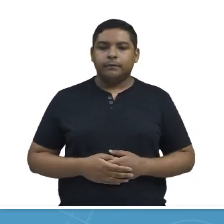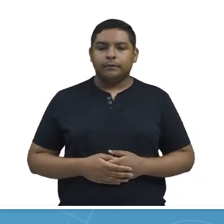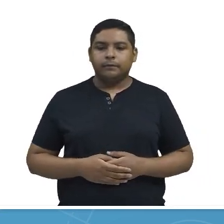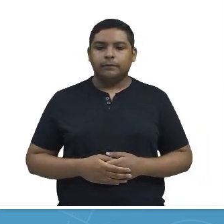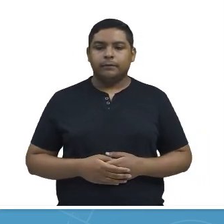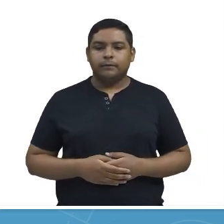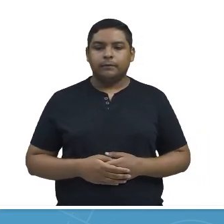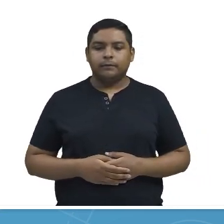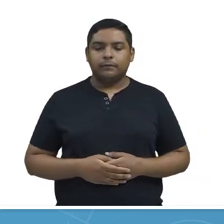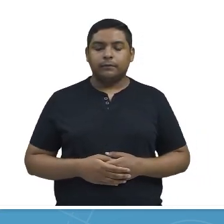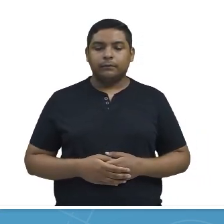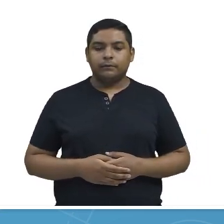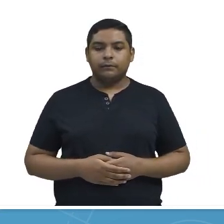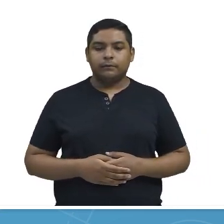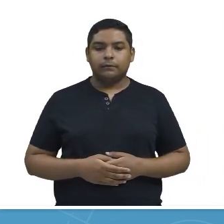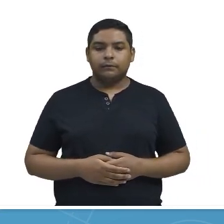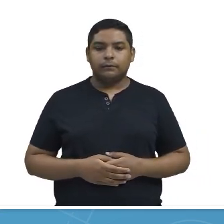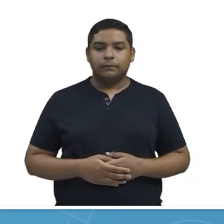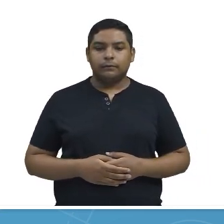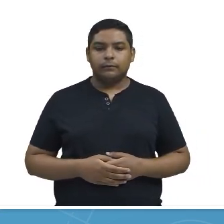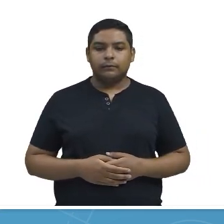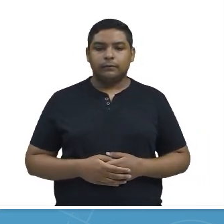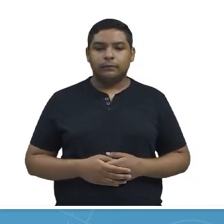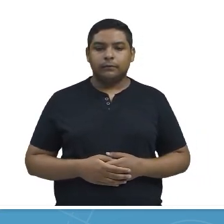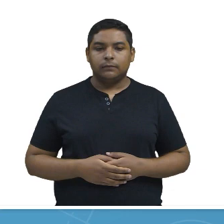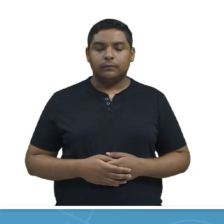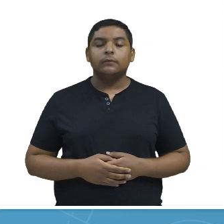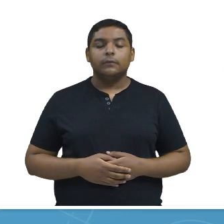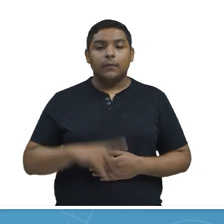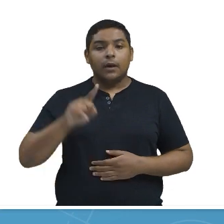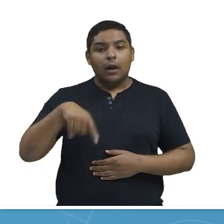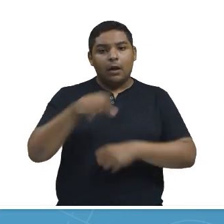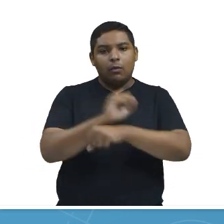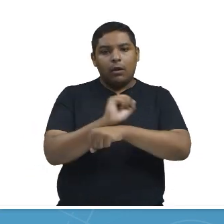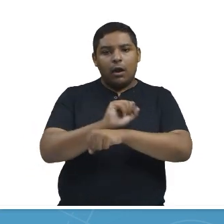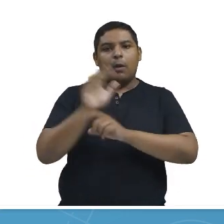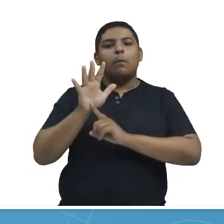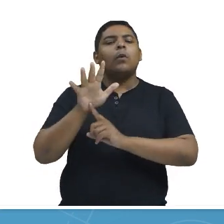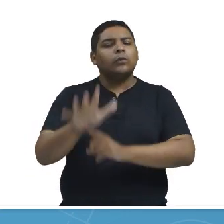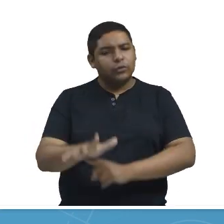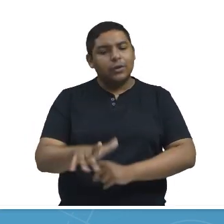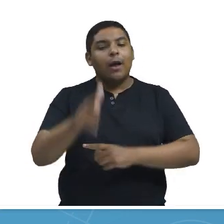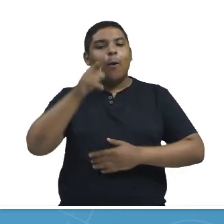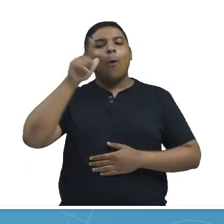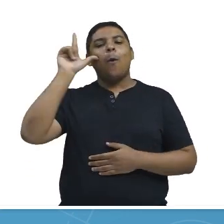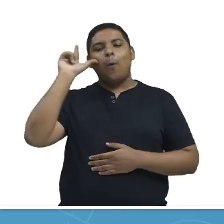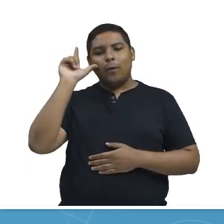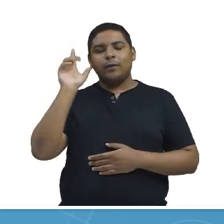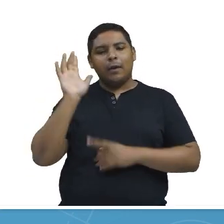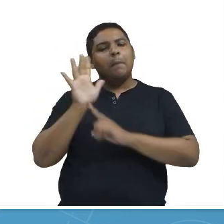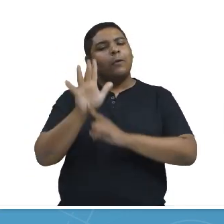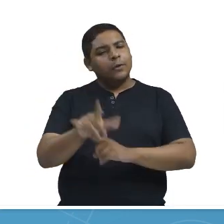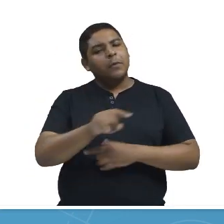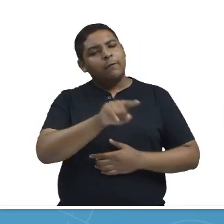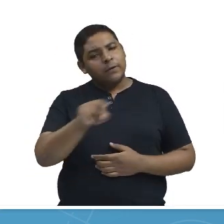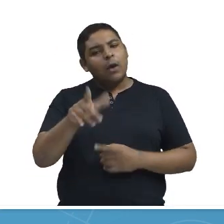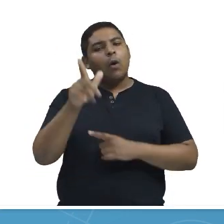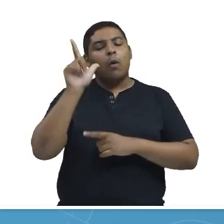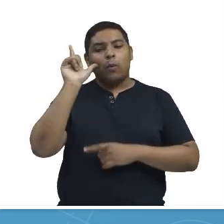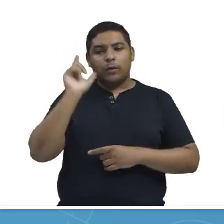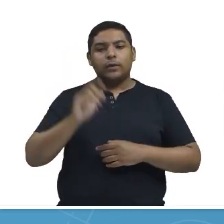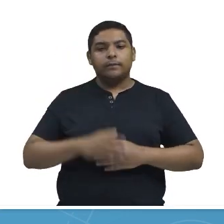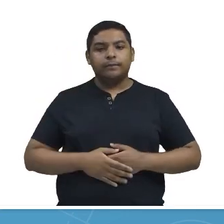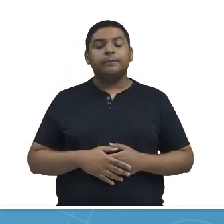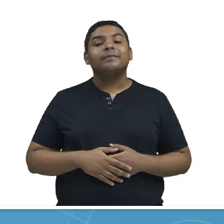car, I showed you yesterday. Cujo carro eu mostrei para você ontem. Então, vocês puderam observar aí